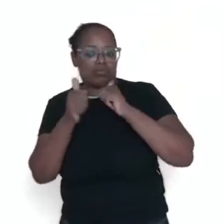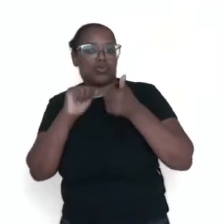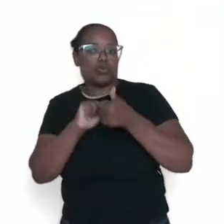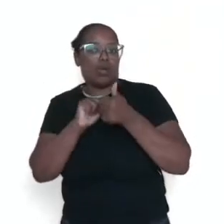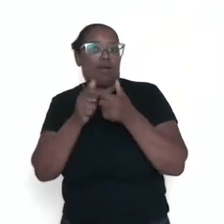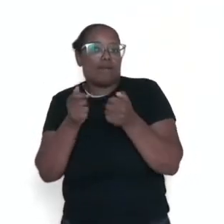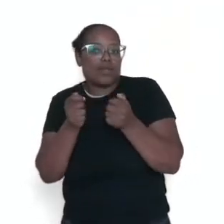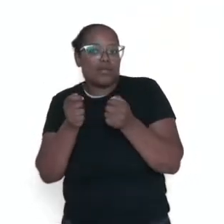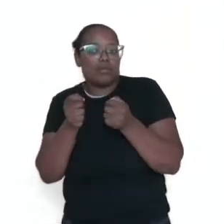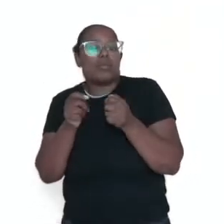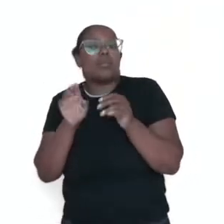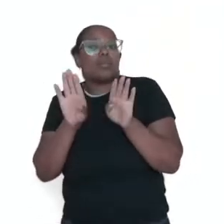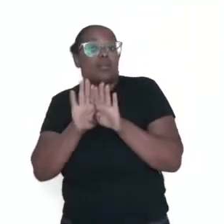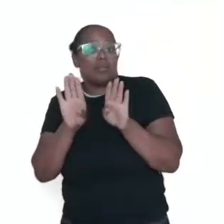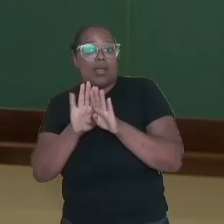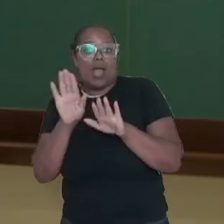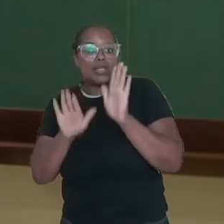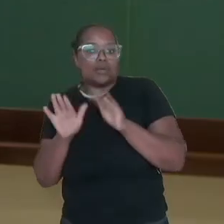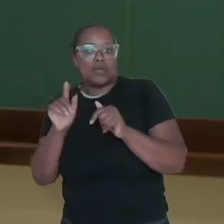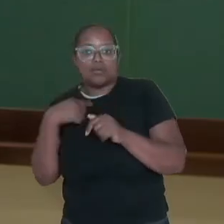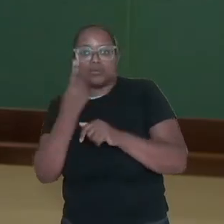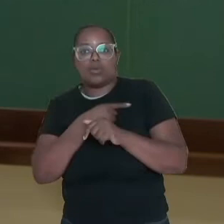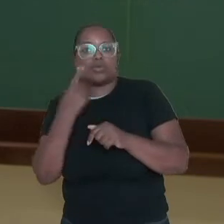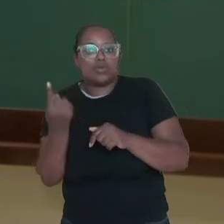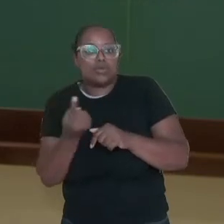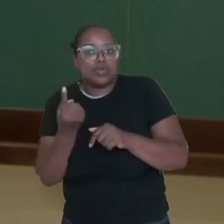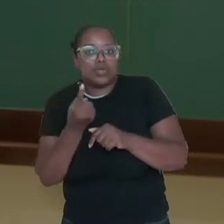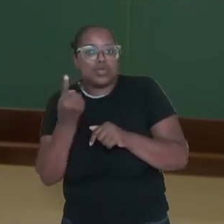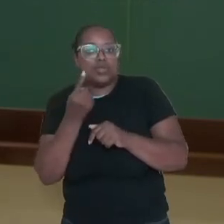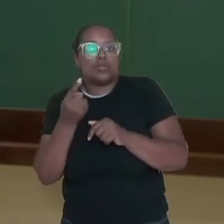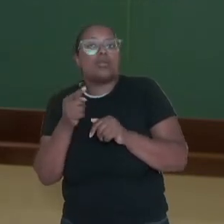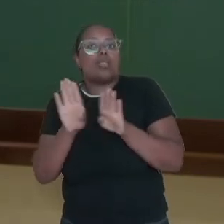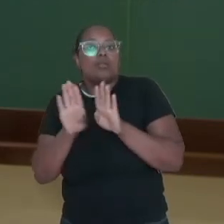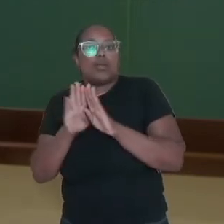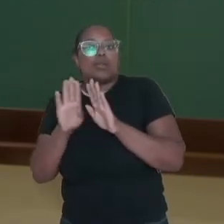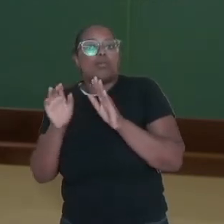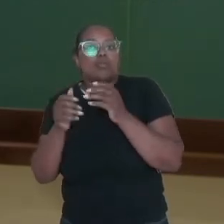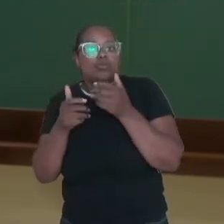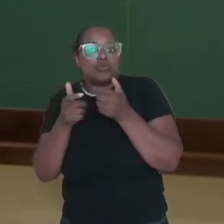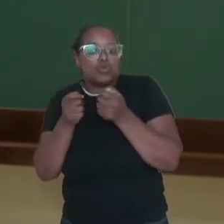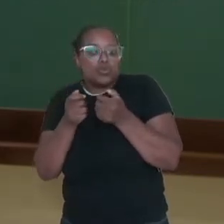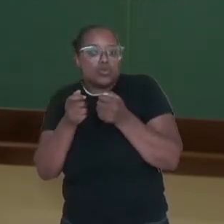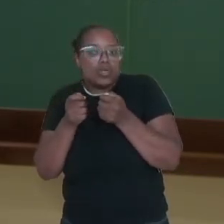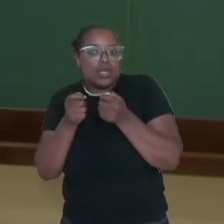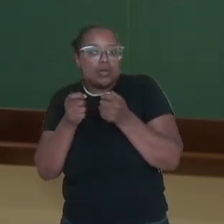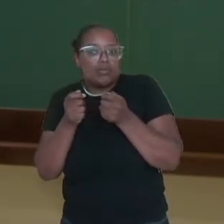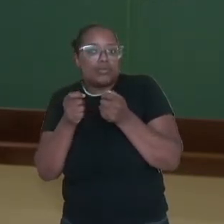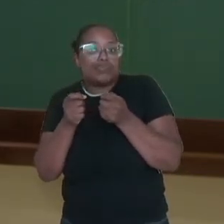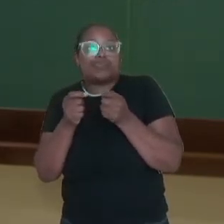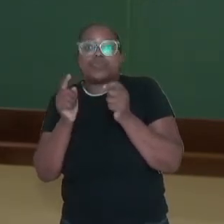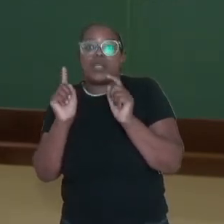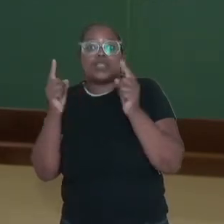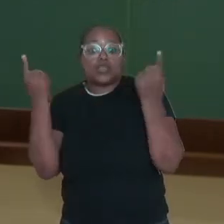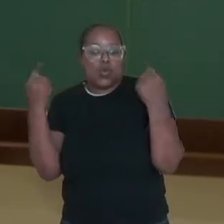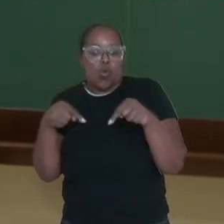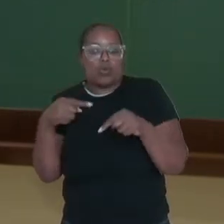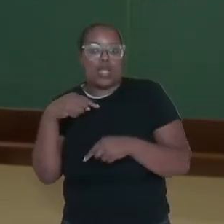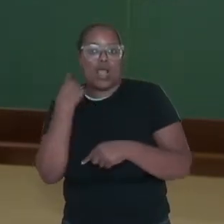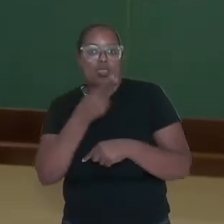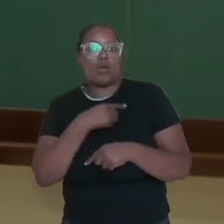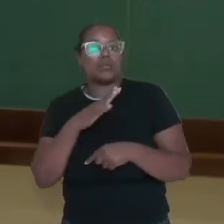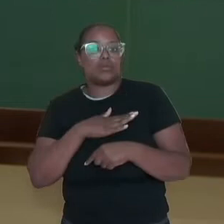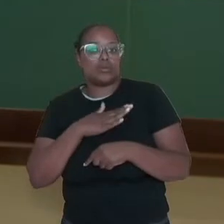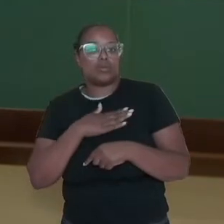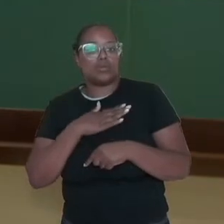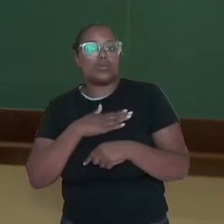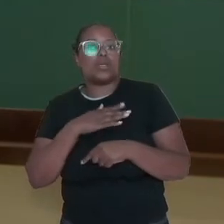quando estamos sozinhos, estamos competindo contra a máquina, contra o tempo, contra nós mesmos e contra nosso recorde anterior.